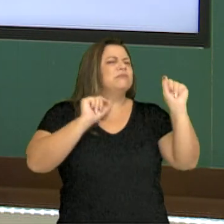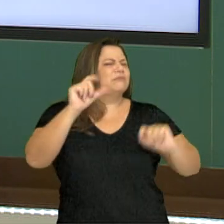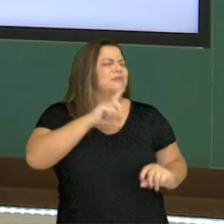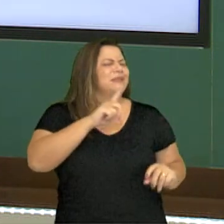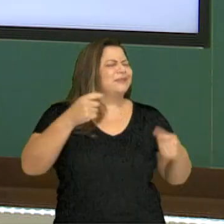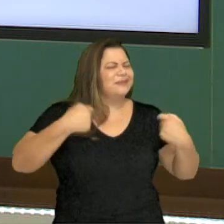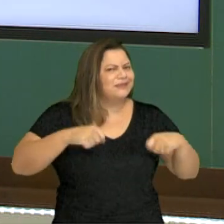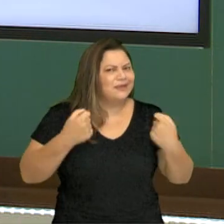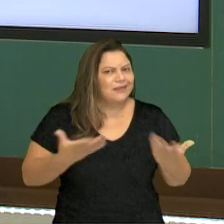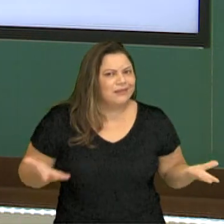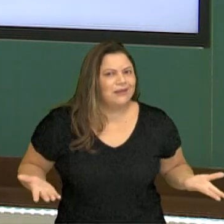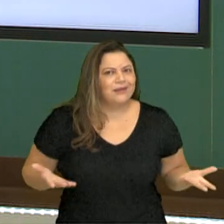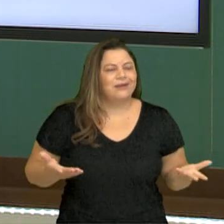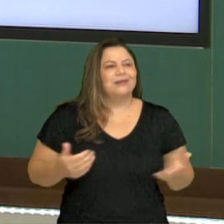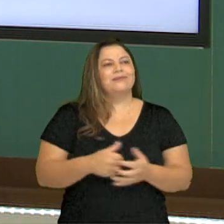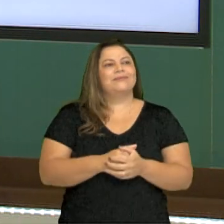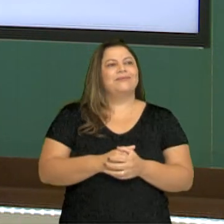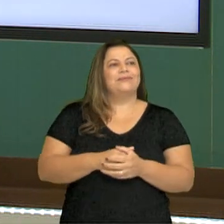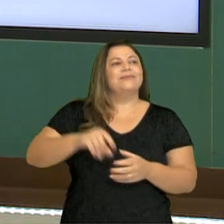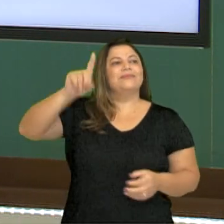plantas? Então, são